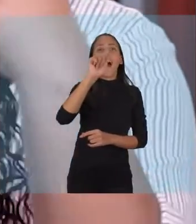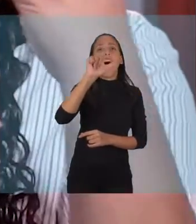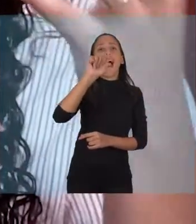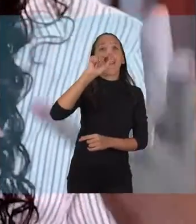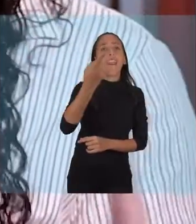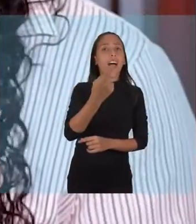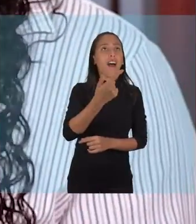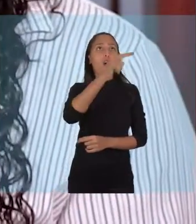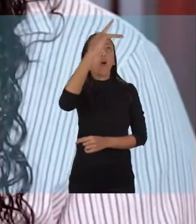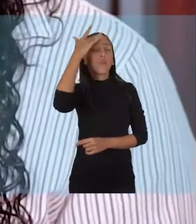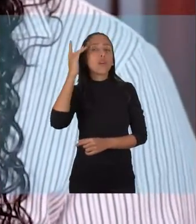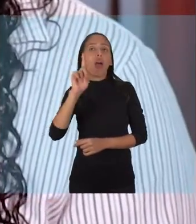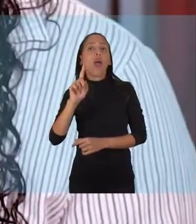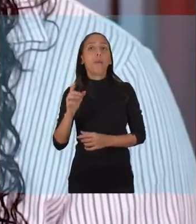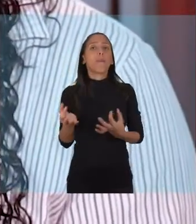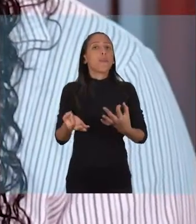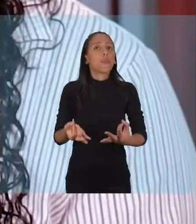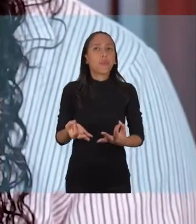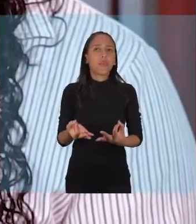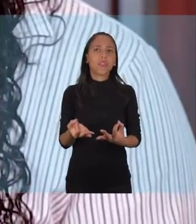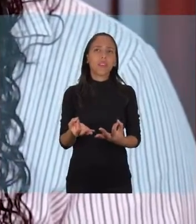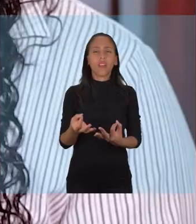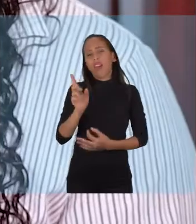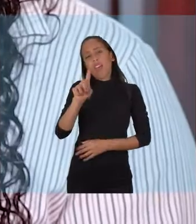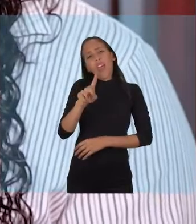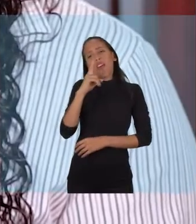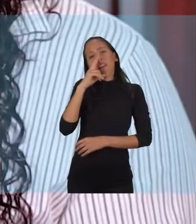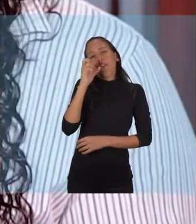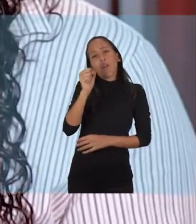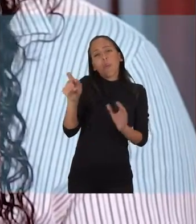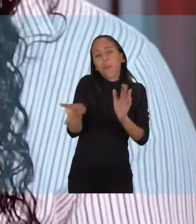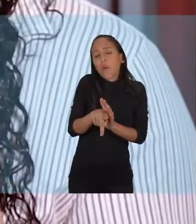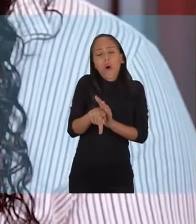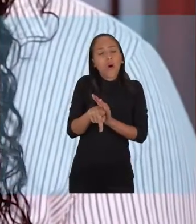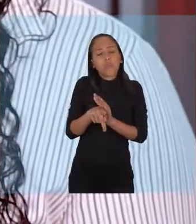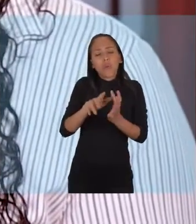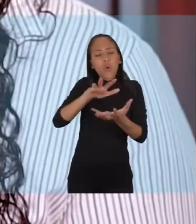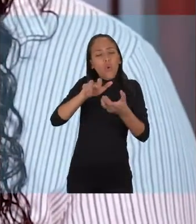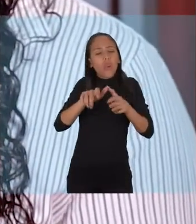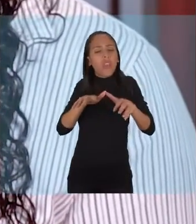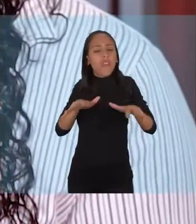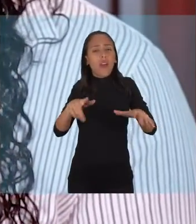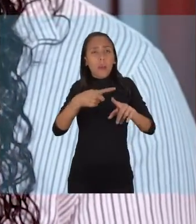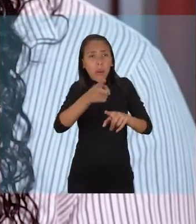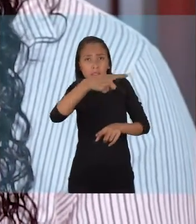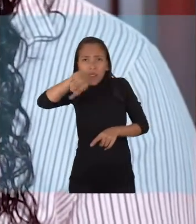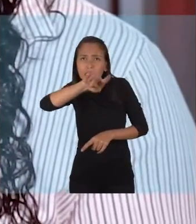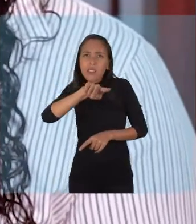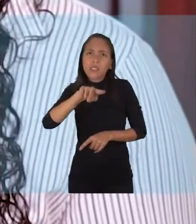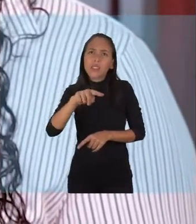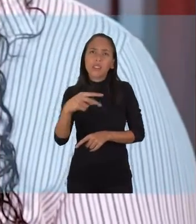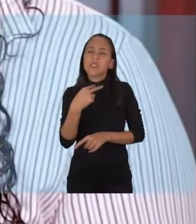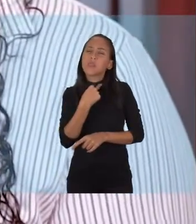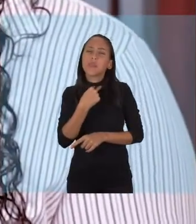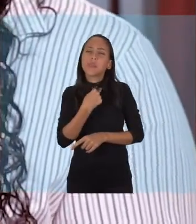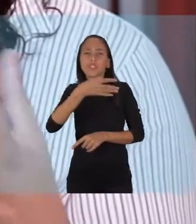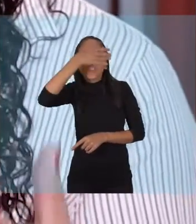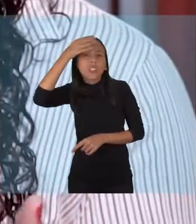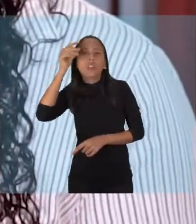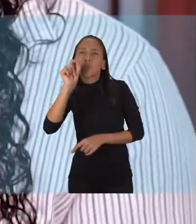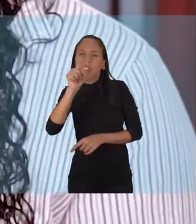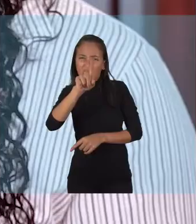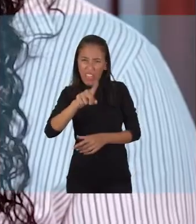essa força que rege o universo. Que essas pessoas nunca esqueçam que elas não são o erro